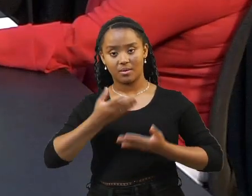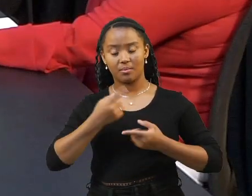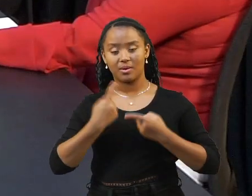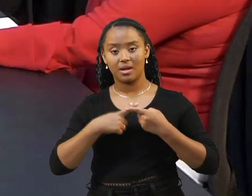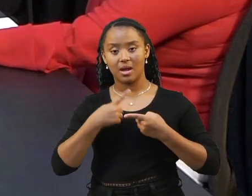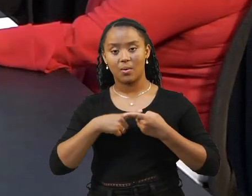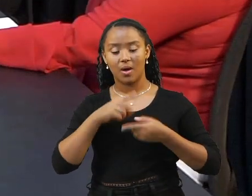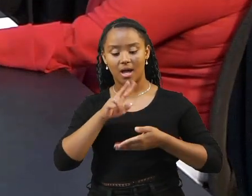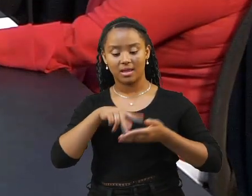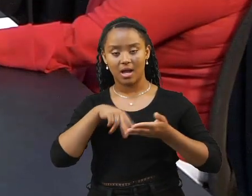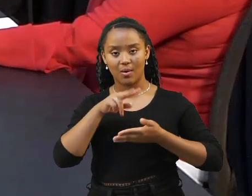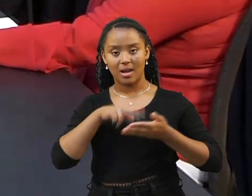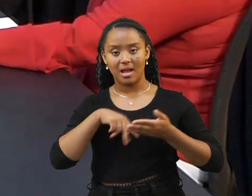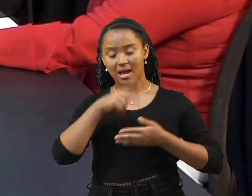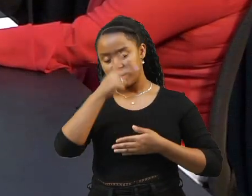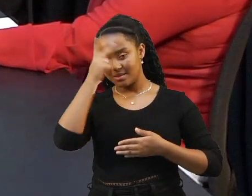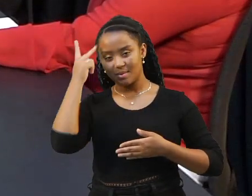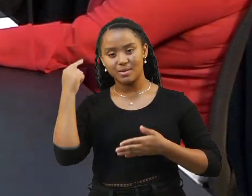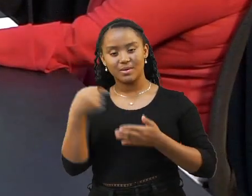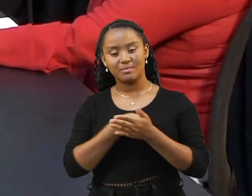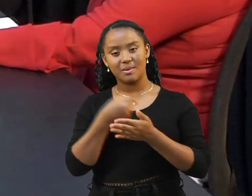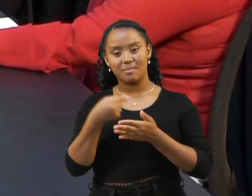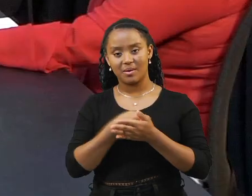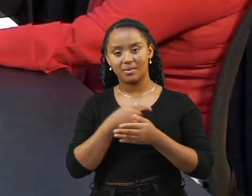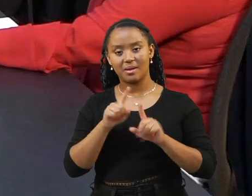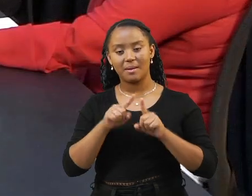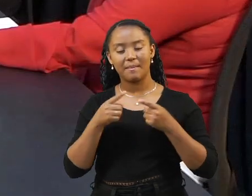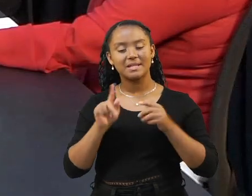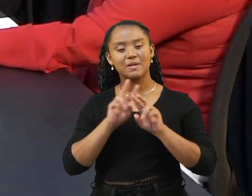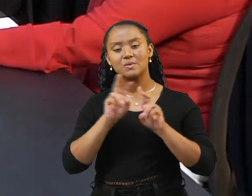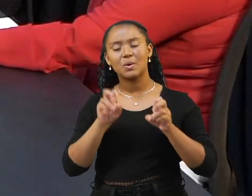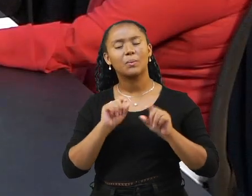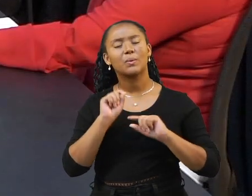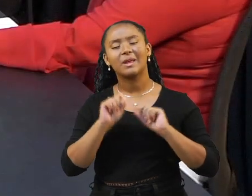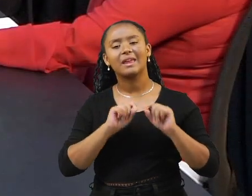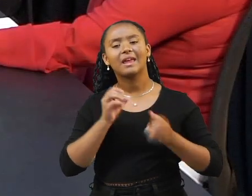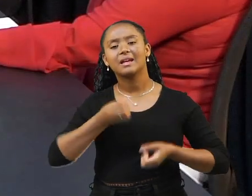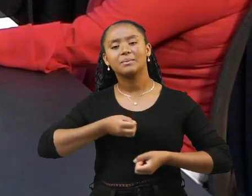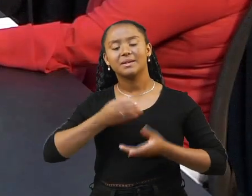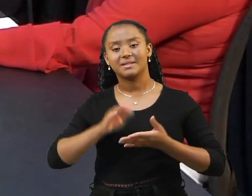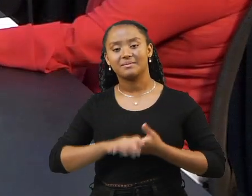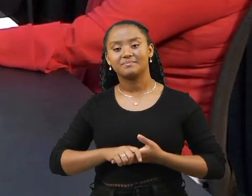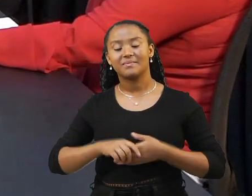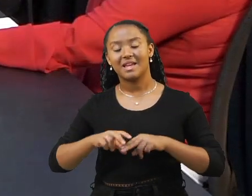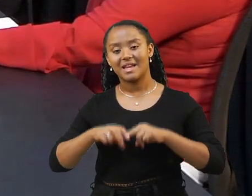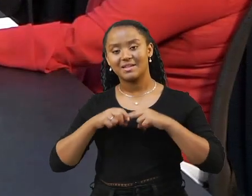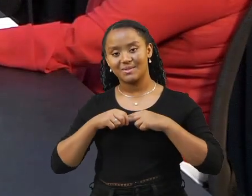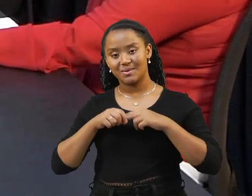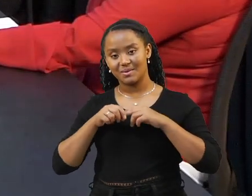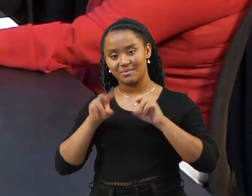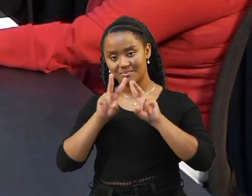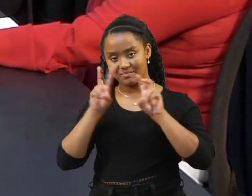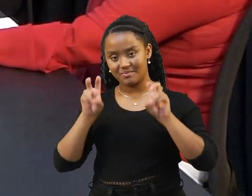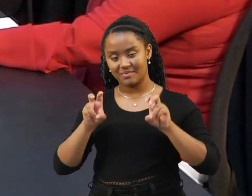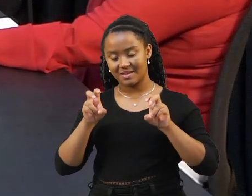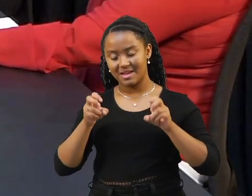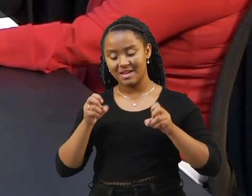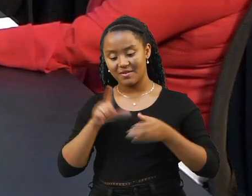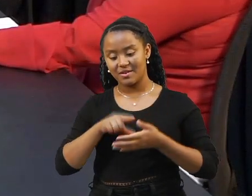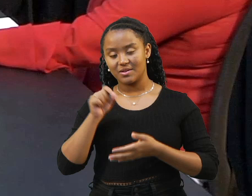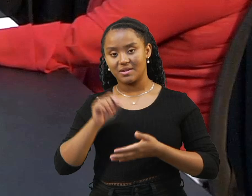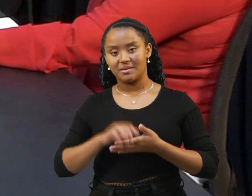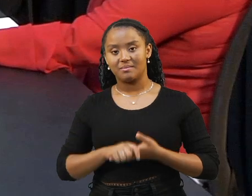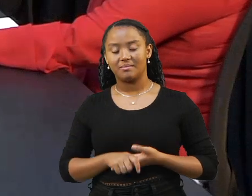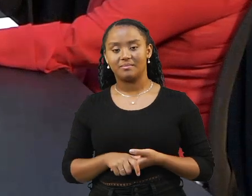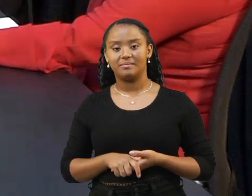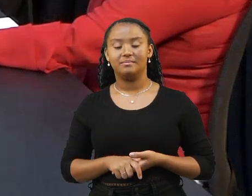Eu escolhi uma, porque quando eu leio, muita gente me indaga. Mas é sobre o quê? Aí é sobre isso que eu quero